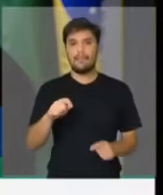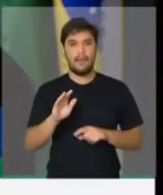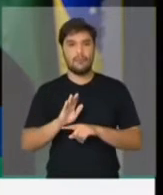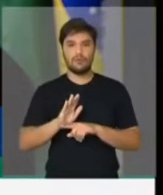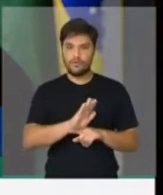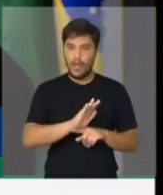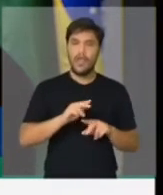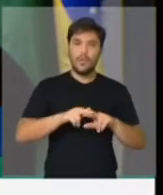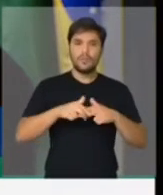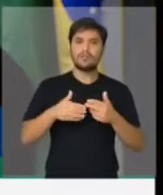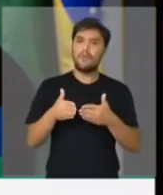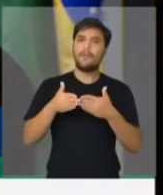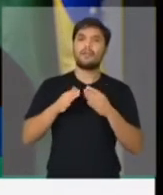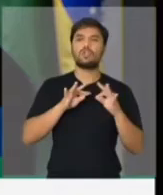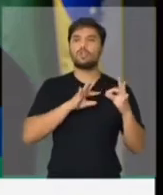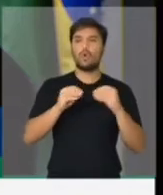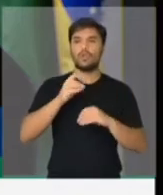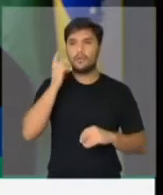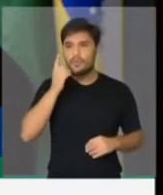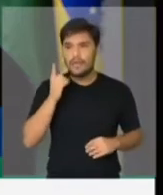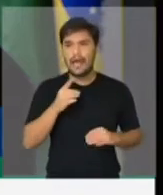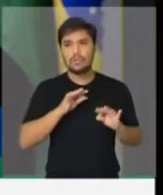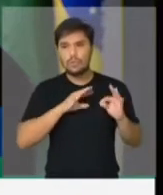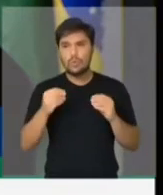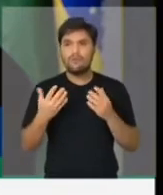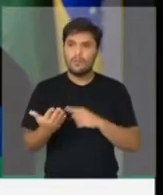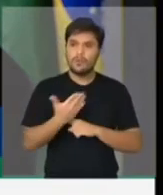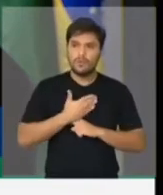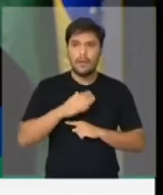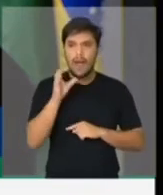a todos os deputados e deputadas para que possa tramitar o mais rápido